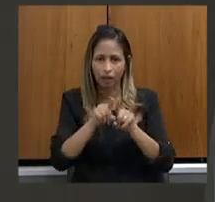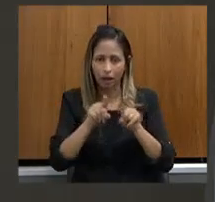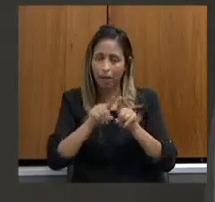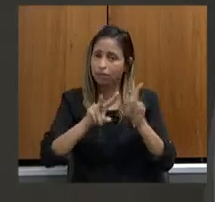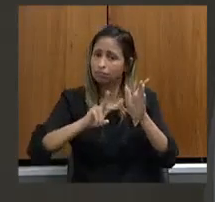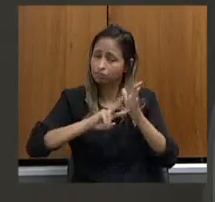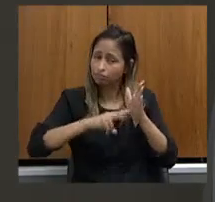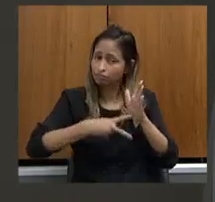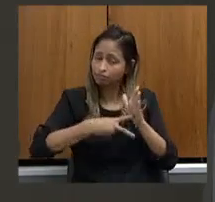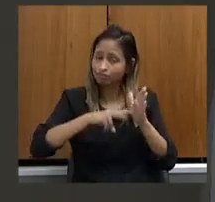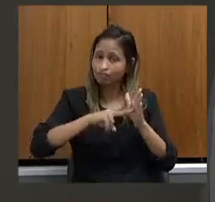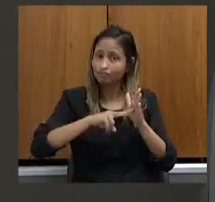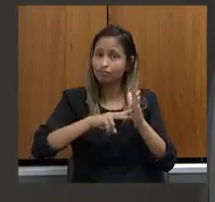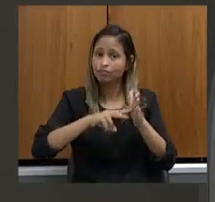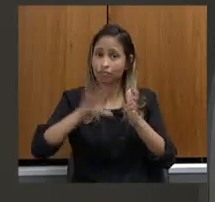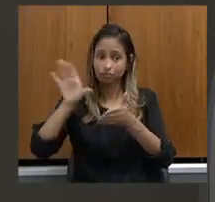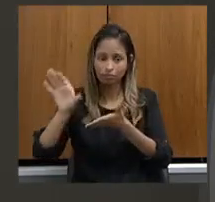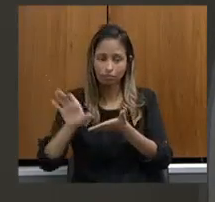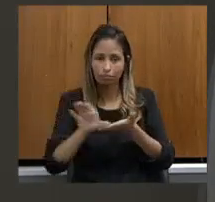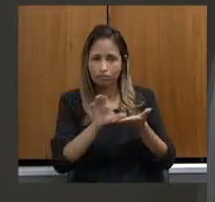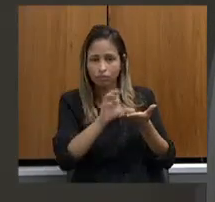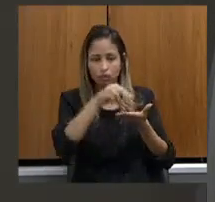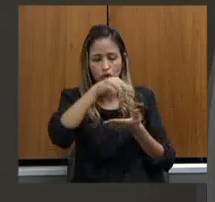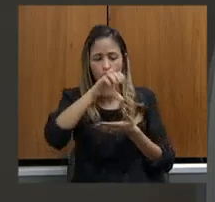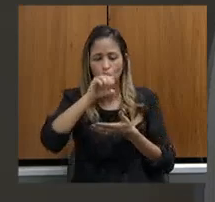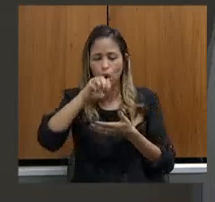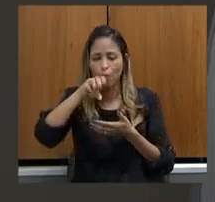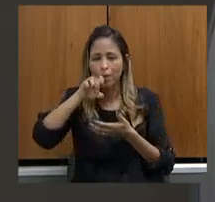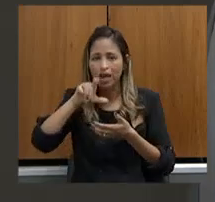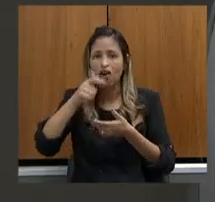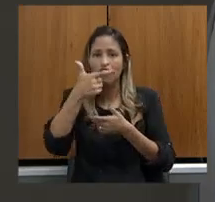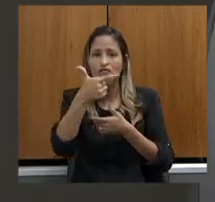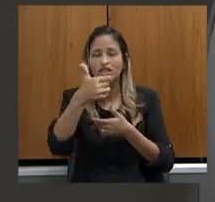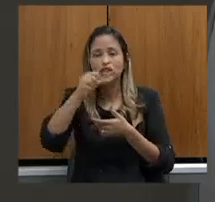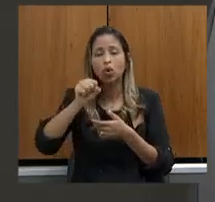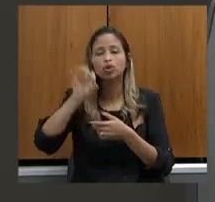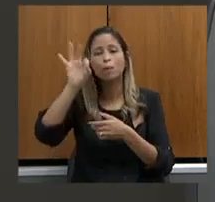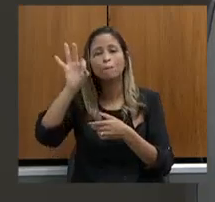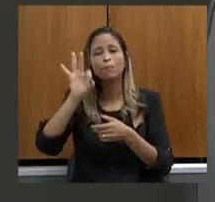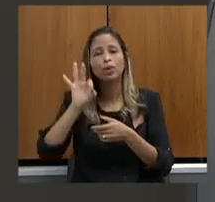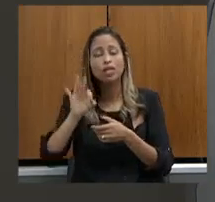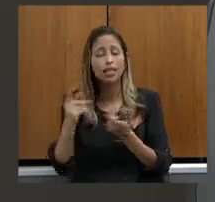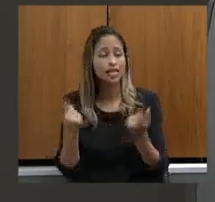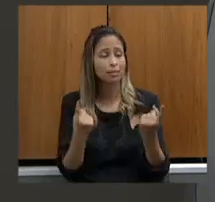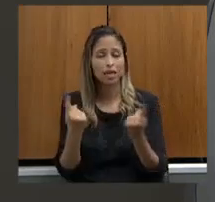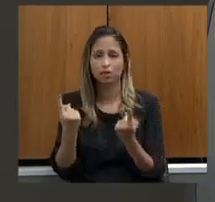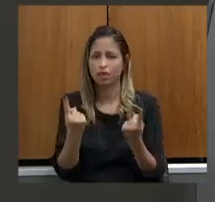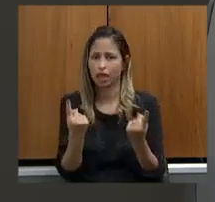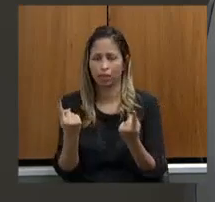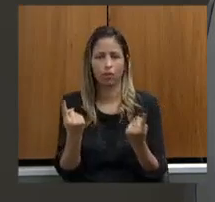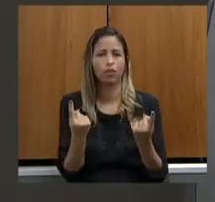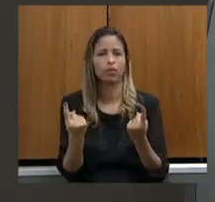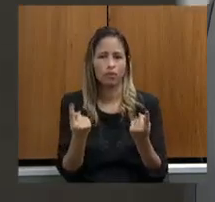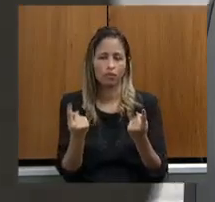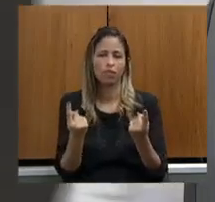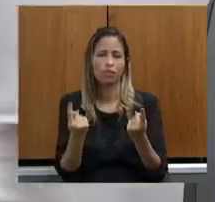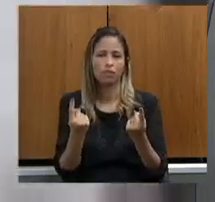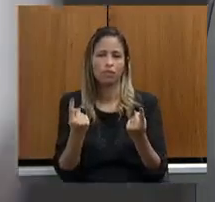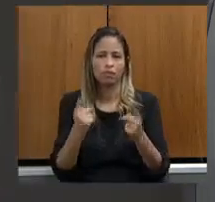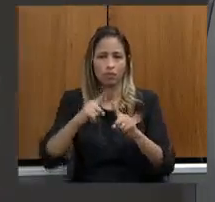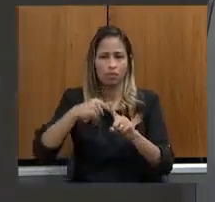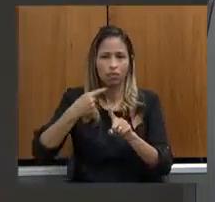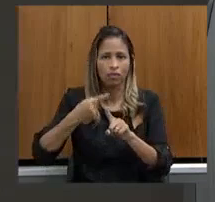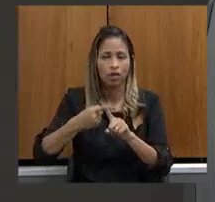significativo e acumulou a expansão nominal de mais de 28% no mesmo período representando uma ampliação de